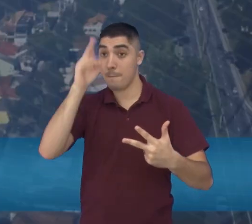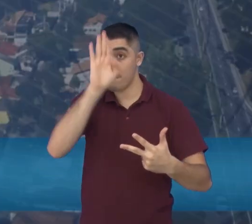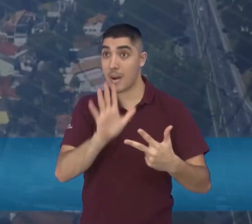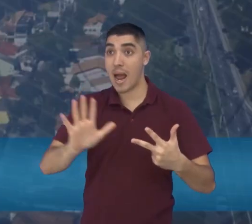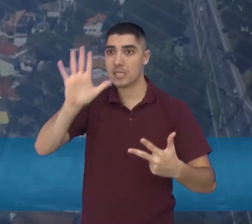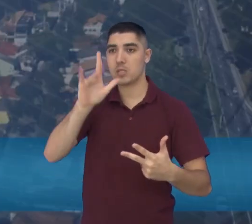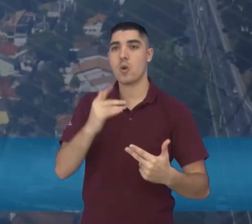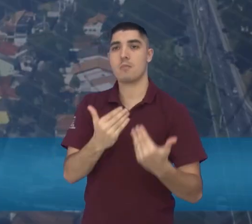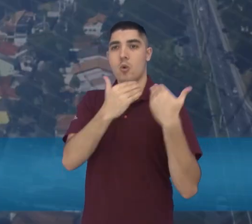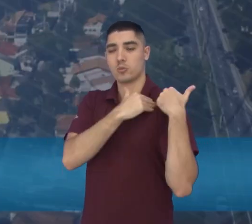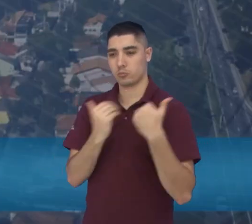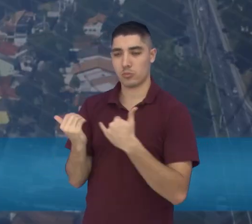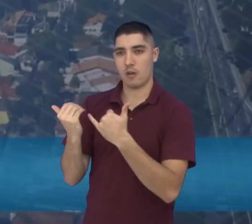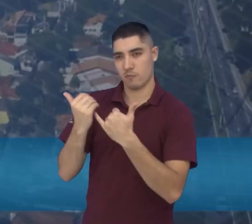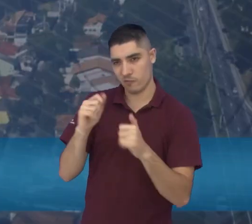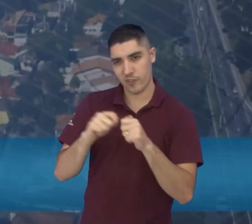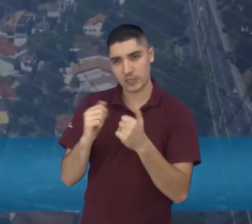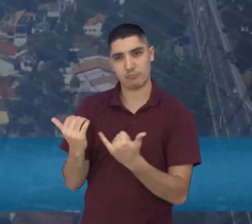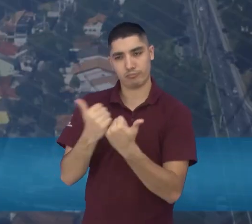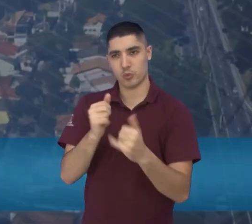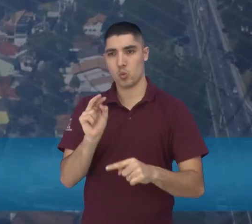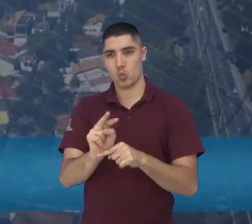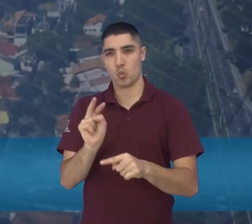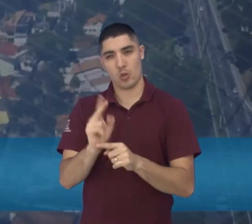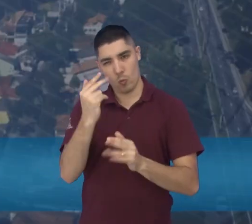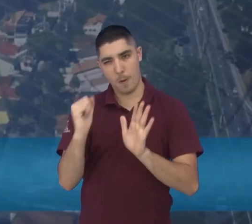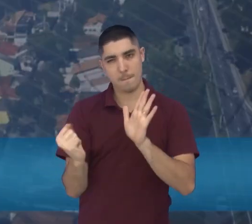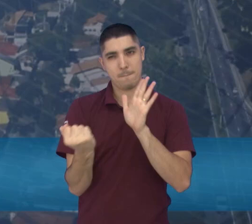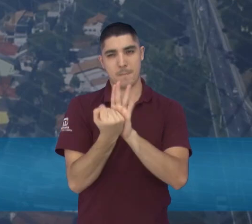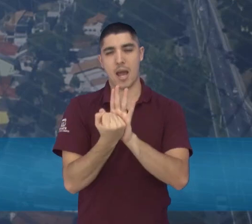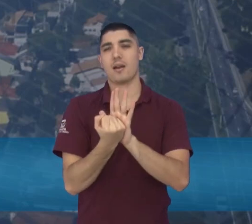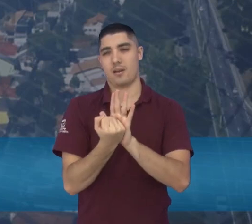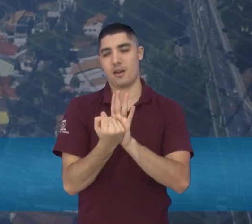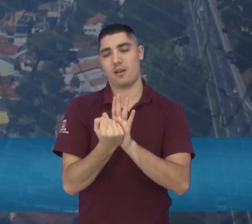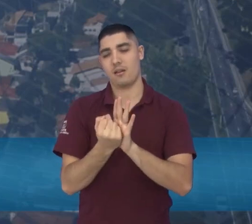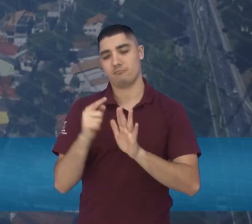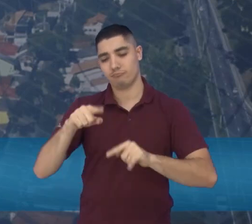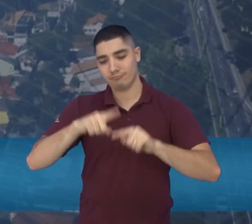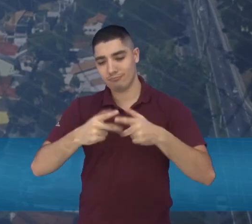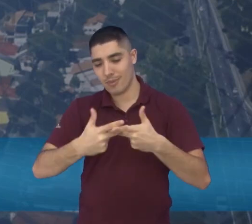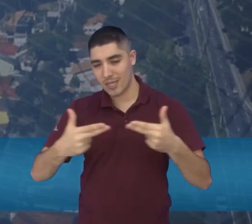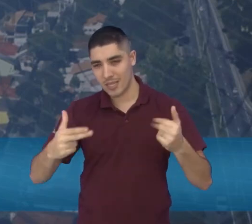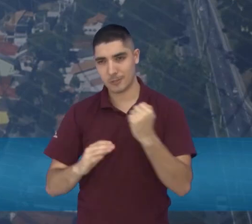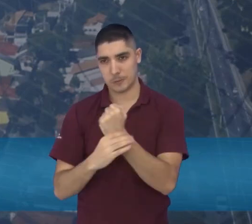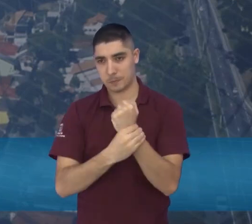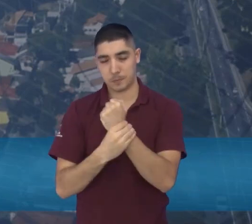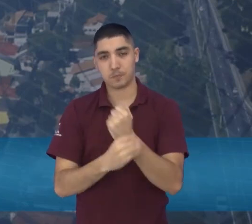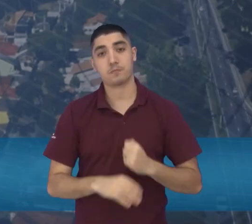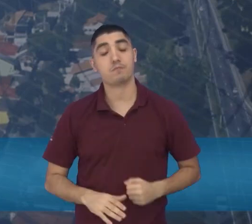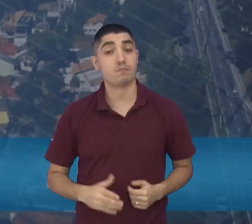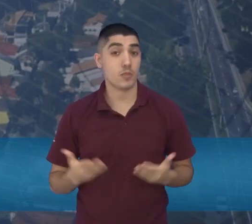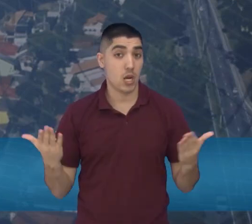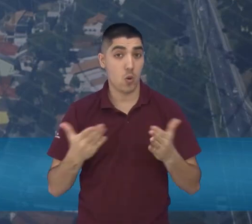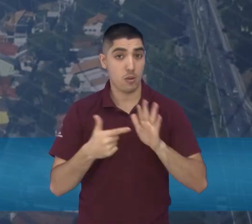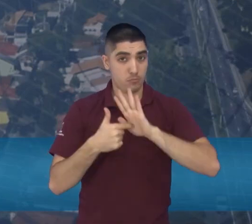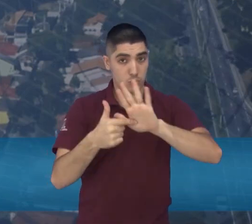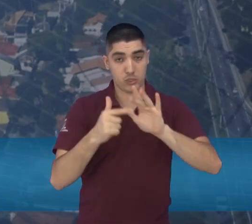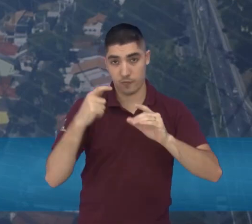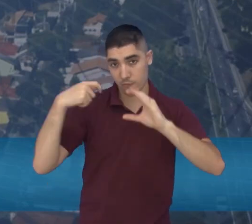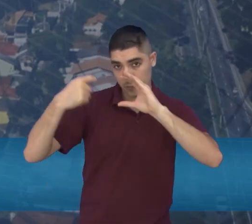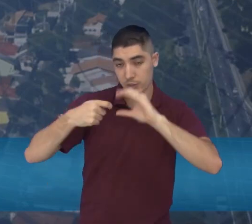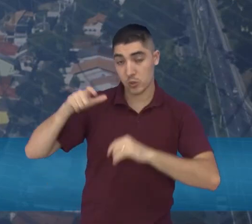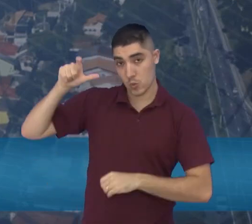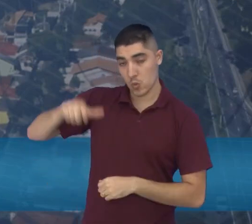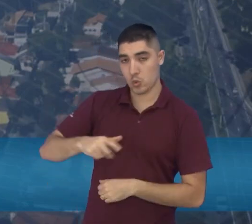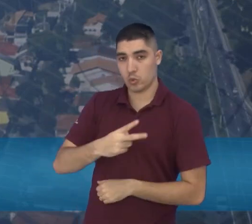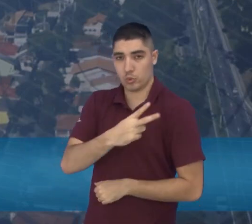falando do IFAM, gente, agora a gente vai assistir um vídeo que o chefe de patrimônio aqui do Vale do Paraíba,